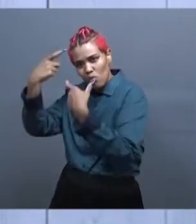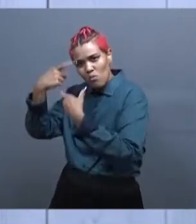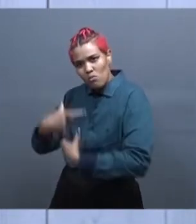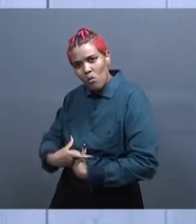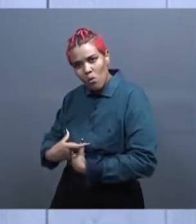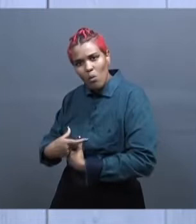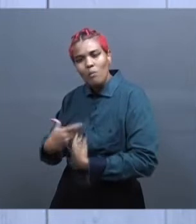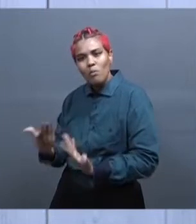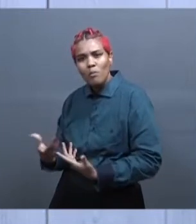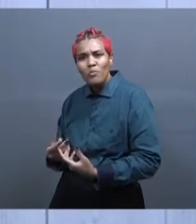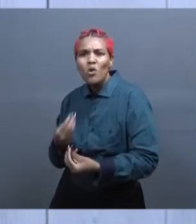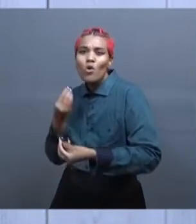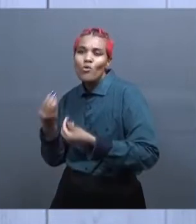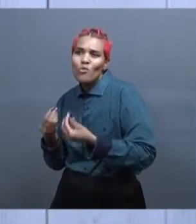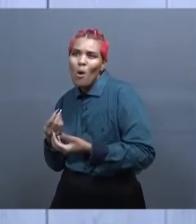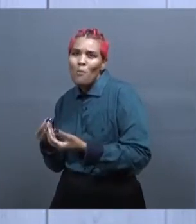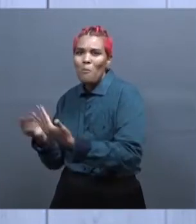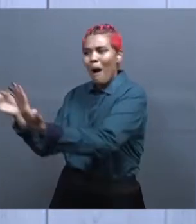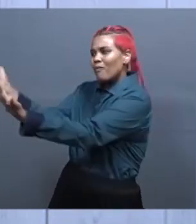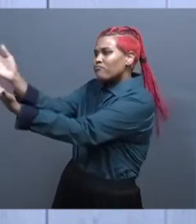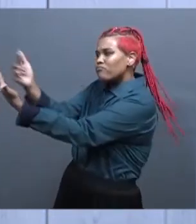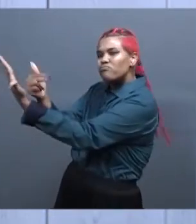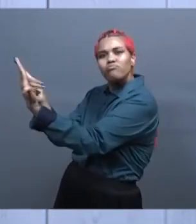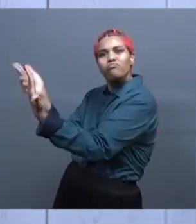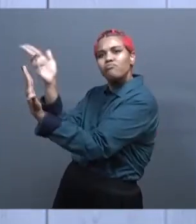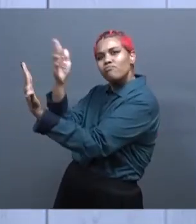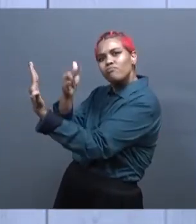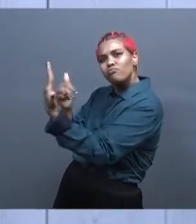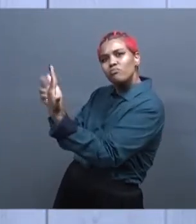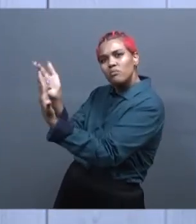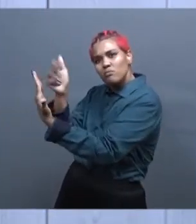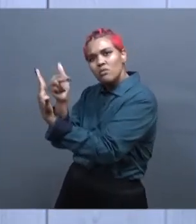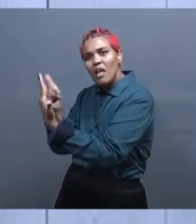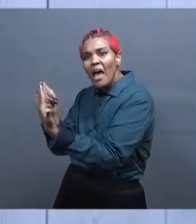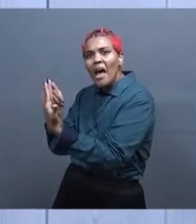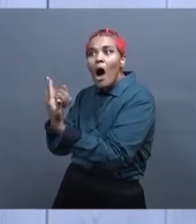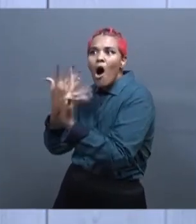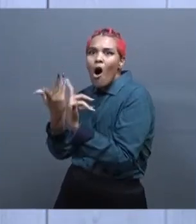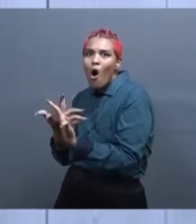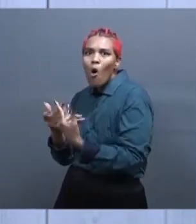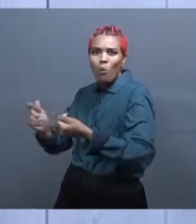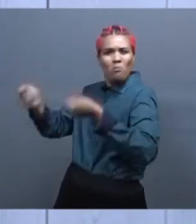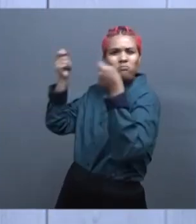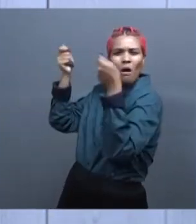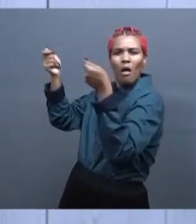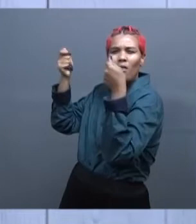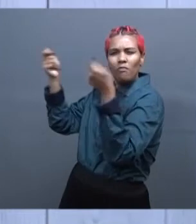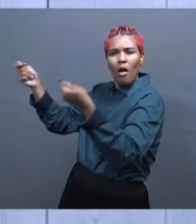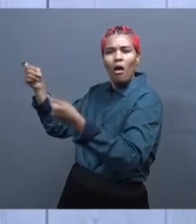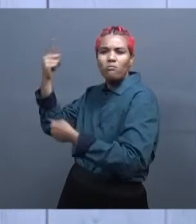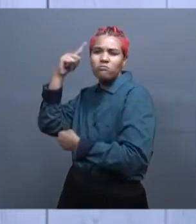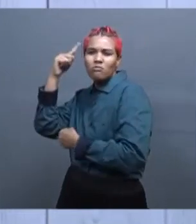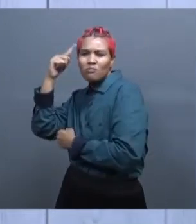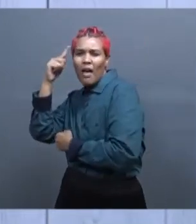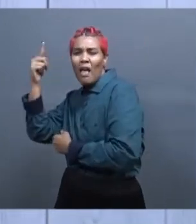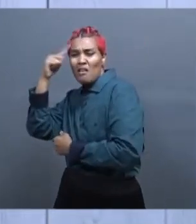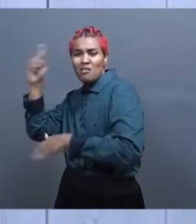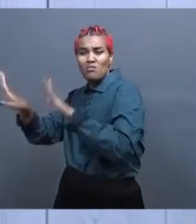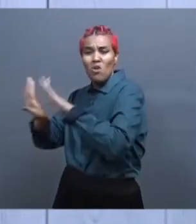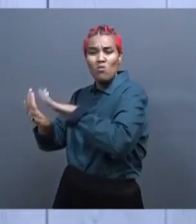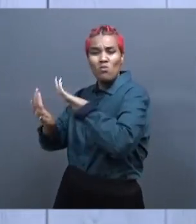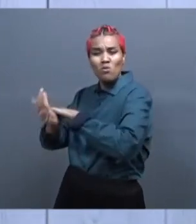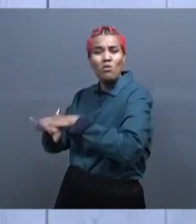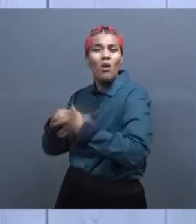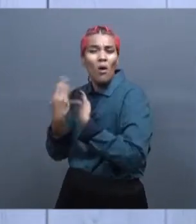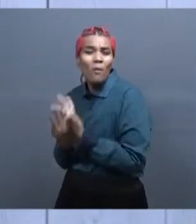uma tela de arte fazer desse corpo manifesto das minhas ideias das minhas ideologias fazer fazer desse